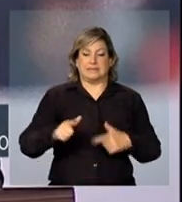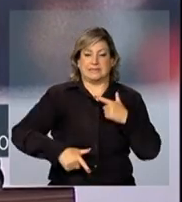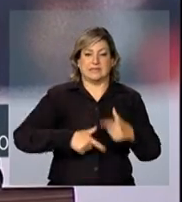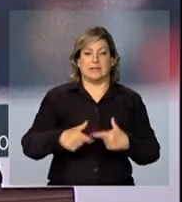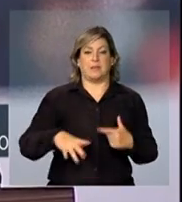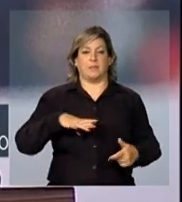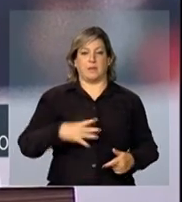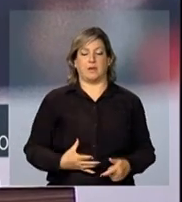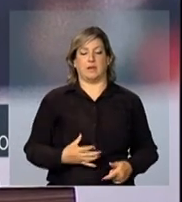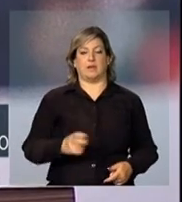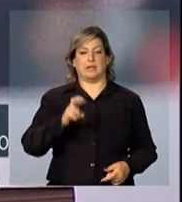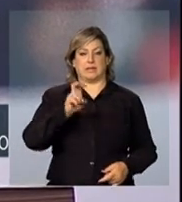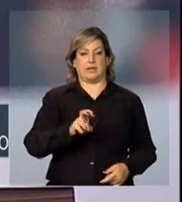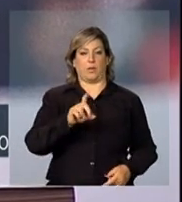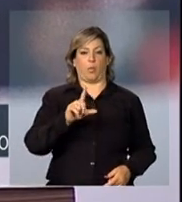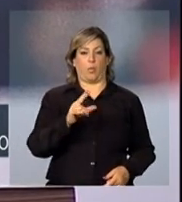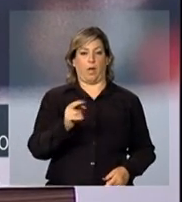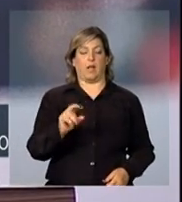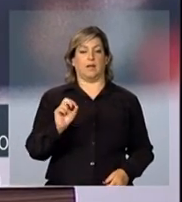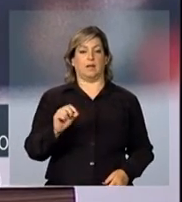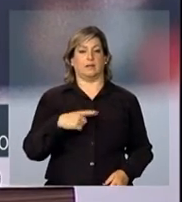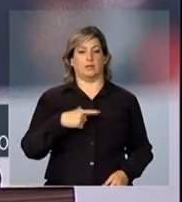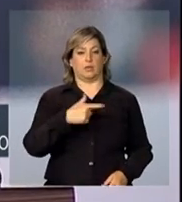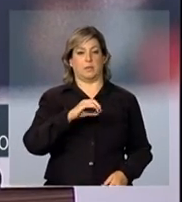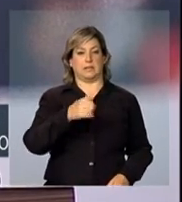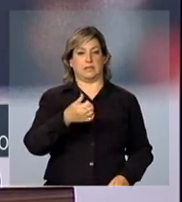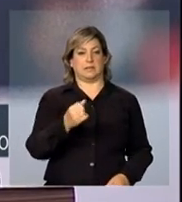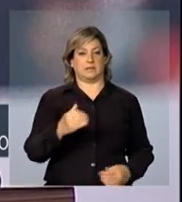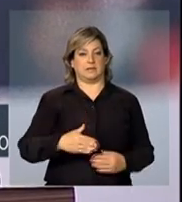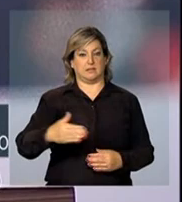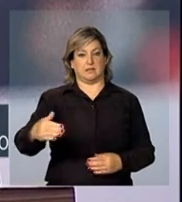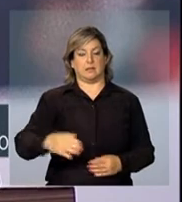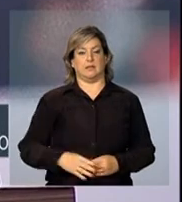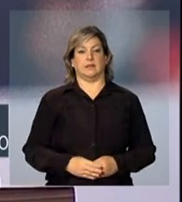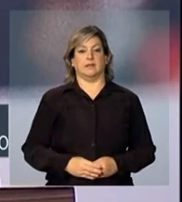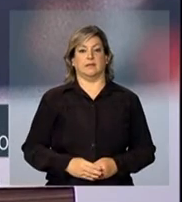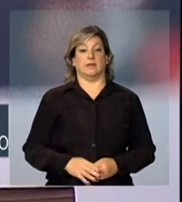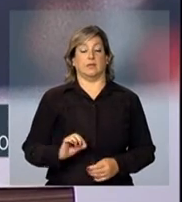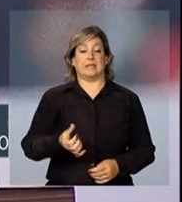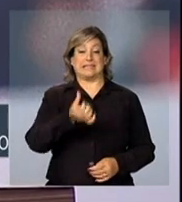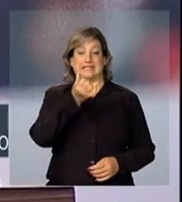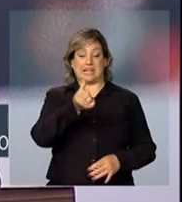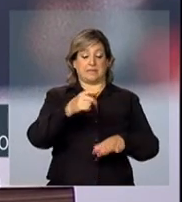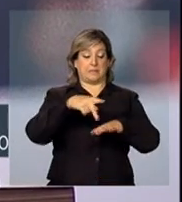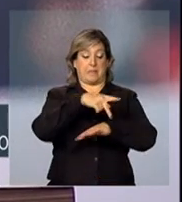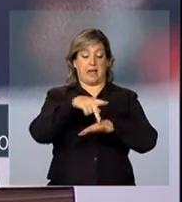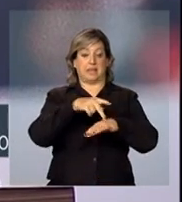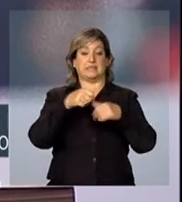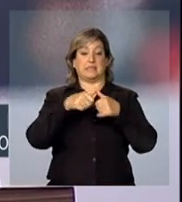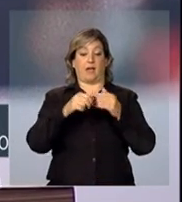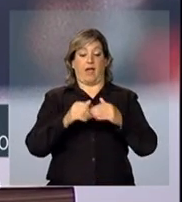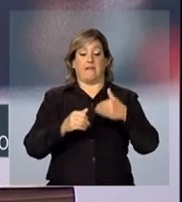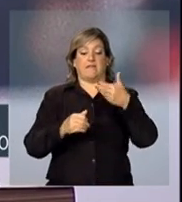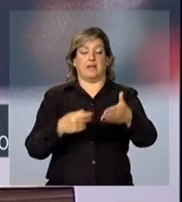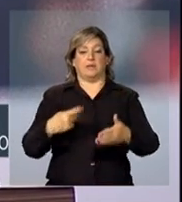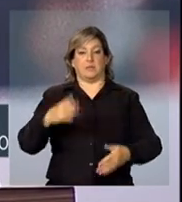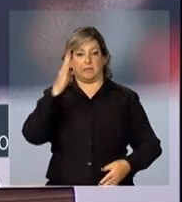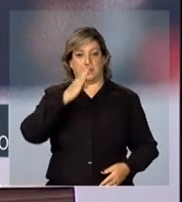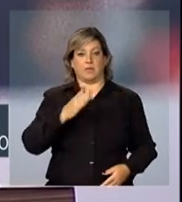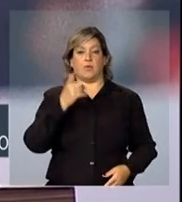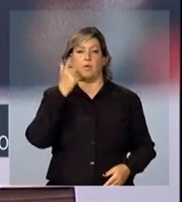desafio da quinta colocação em 2016 os seis países que estão à frente do Brasil concentraram